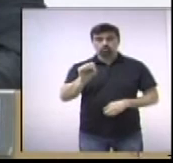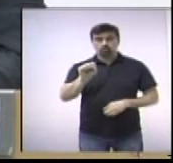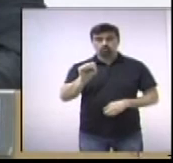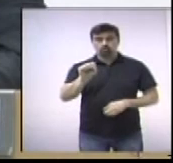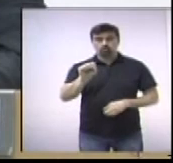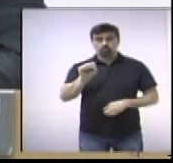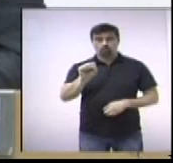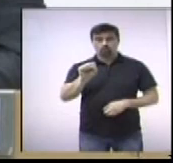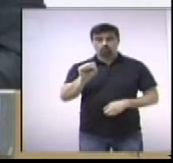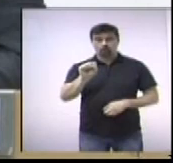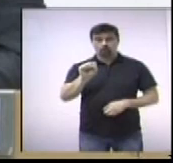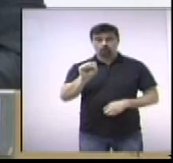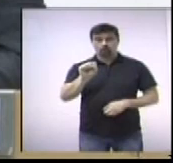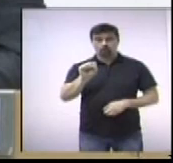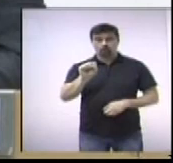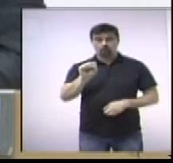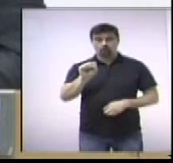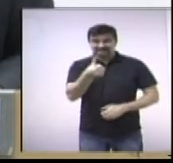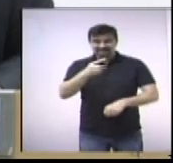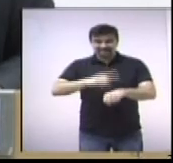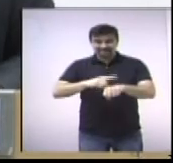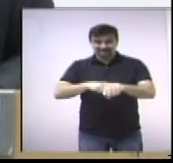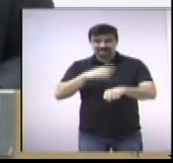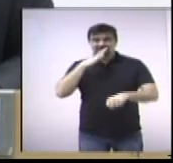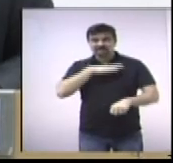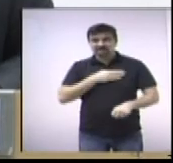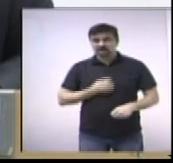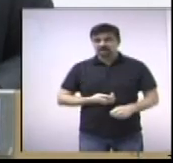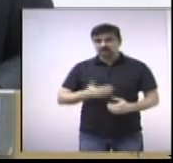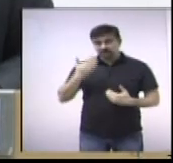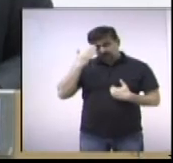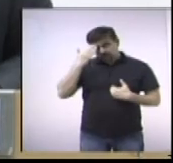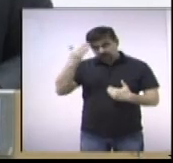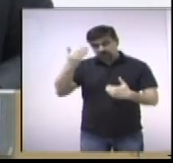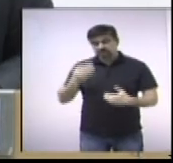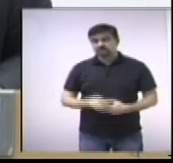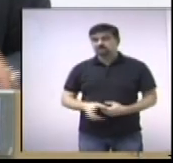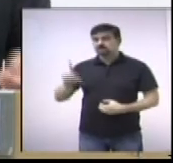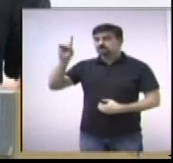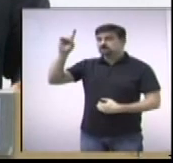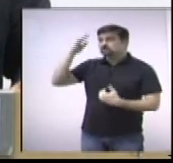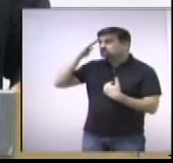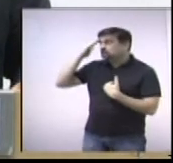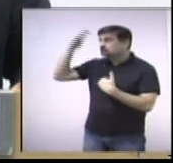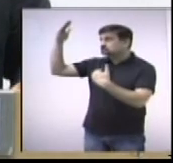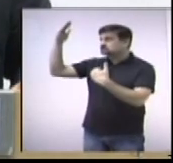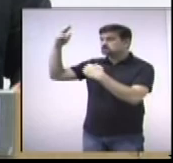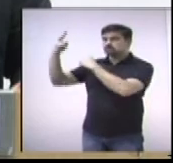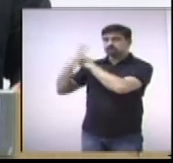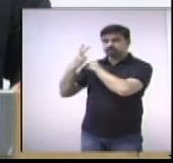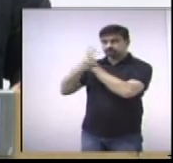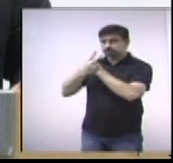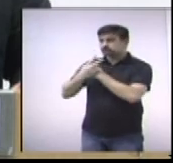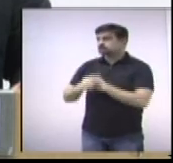abril, terça-feira, às 18 horas, agradecendo pelas graças e proteção